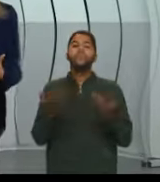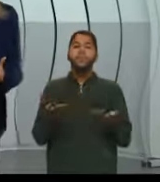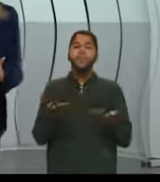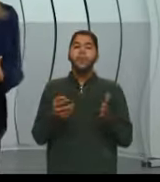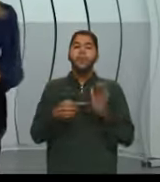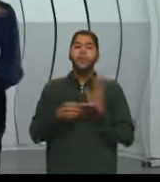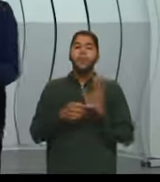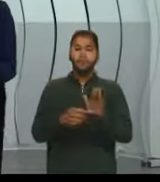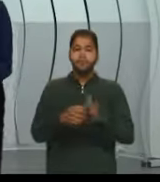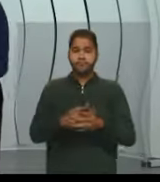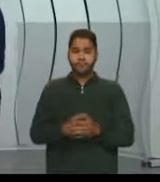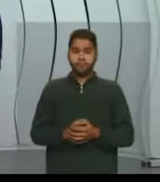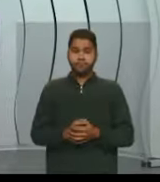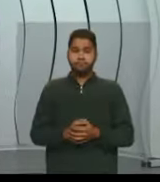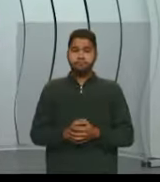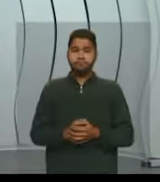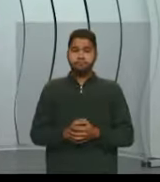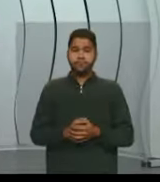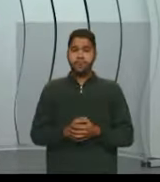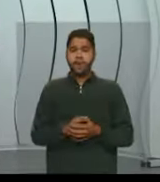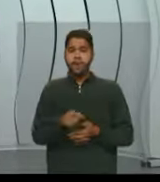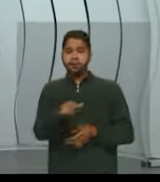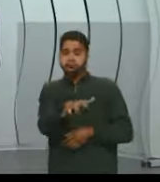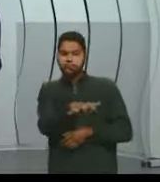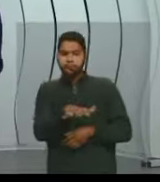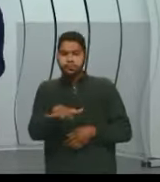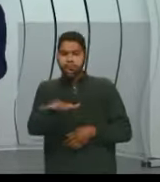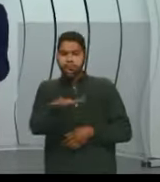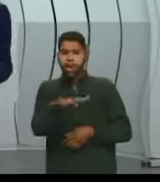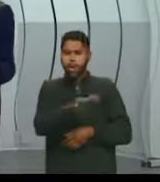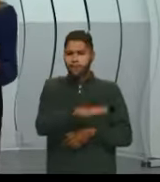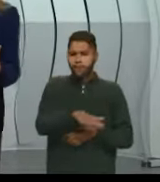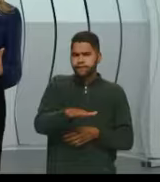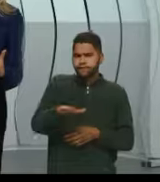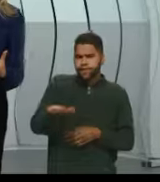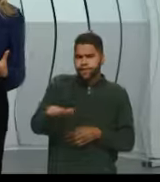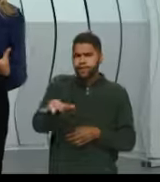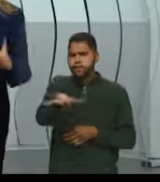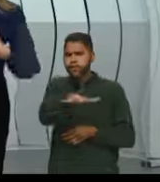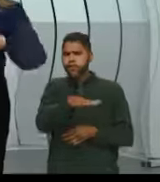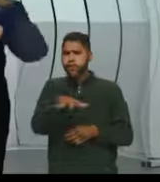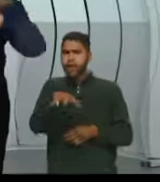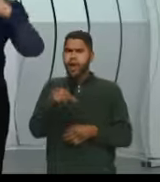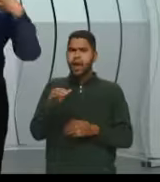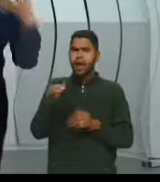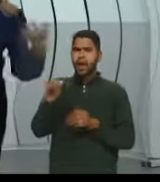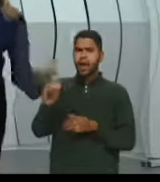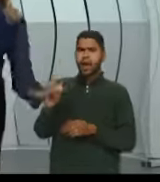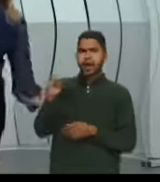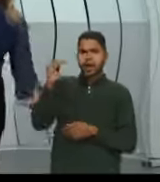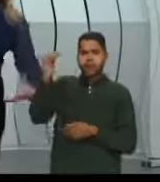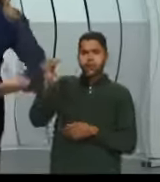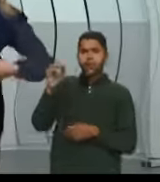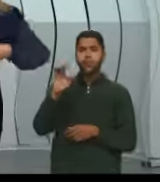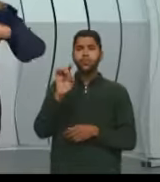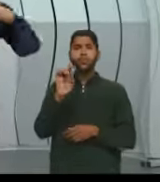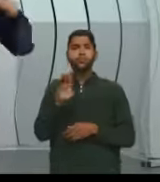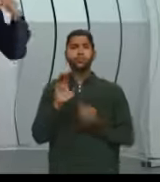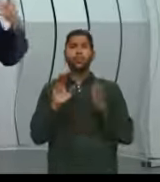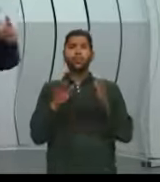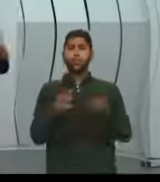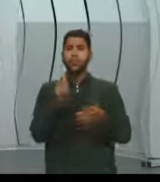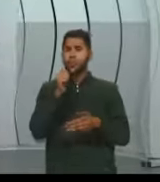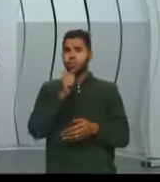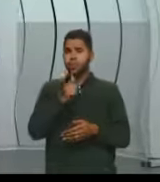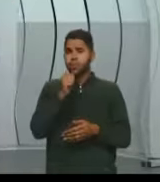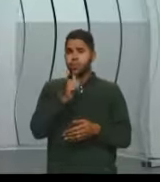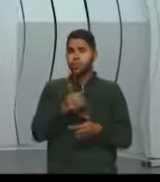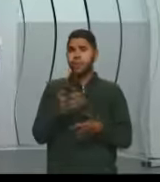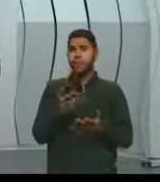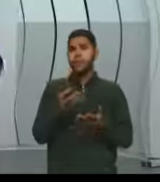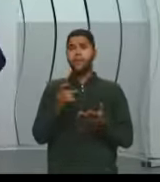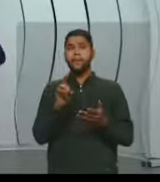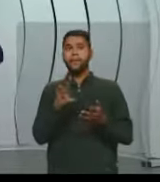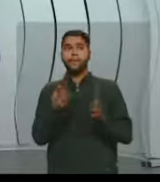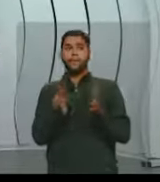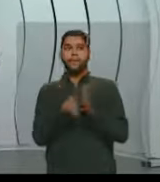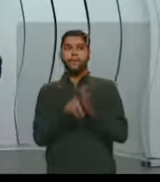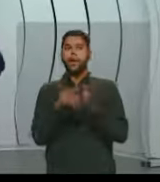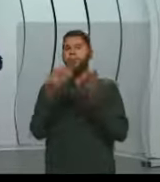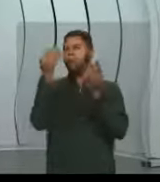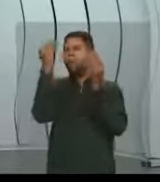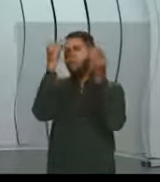Qual é o público? É o público infantil, é o público adulto, são só mulheres, aquelas que falam muito de